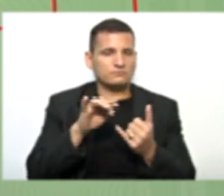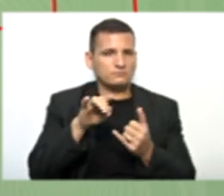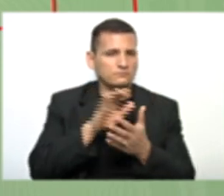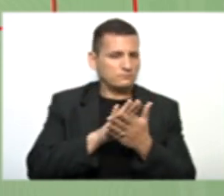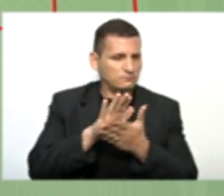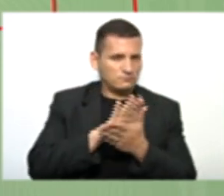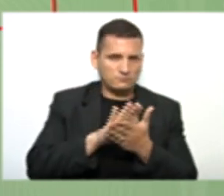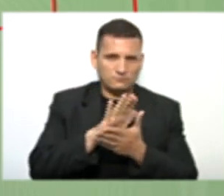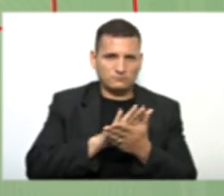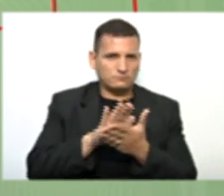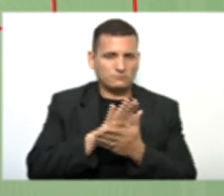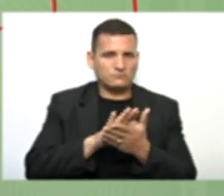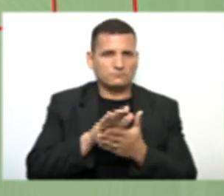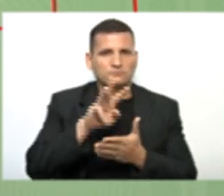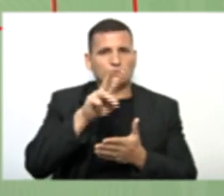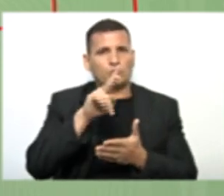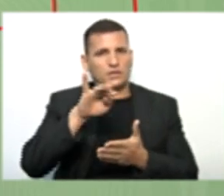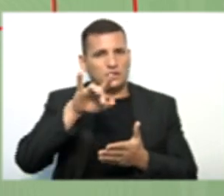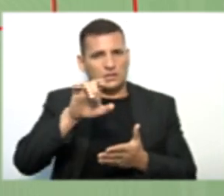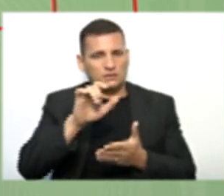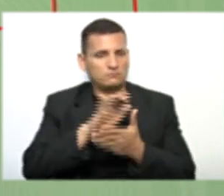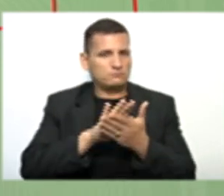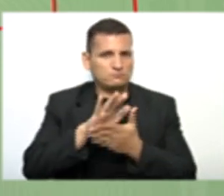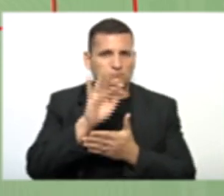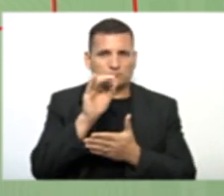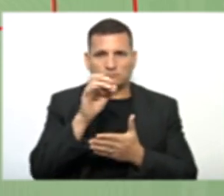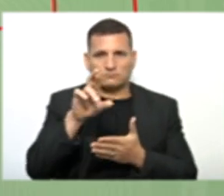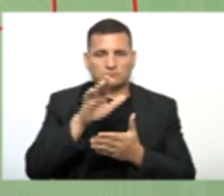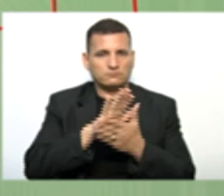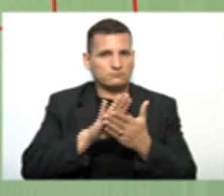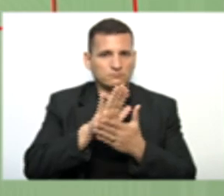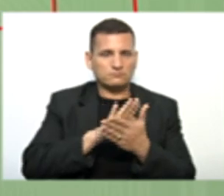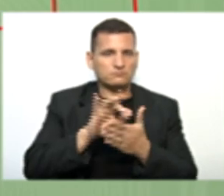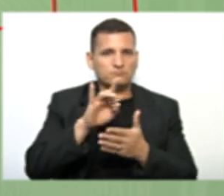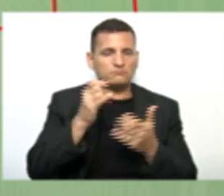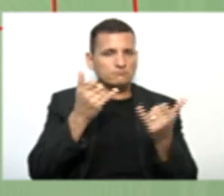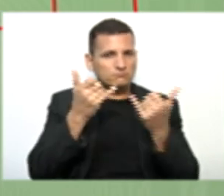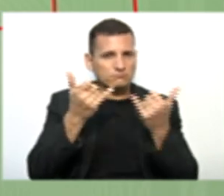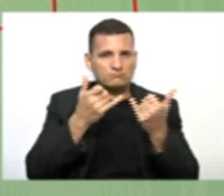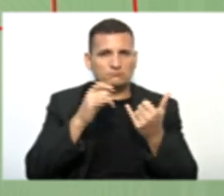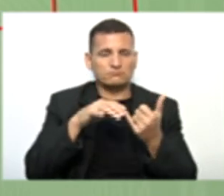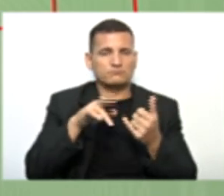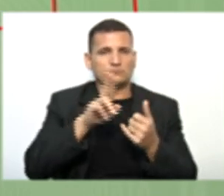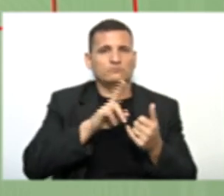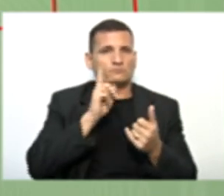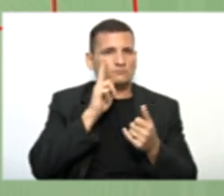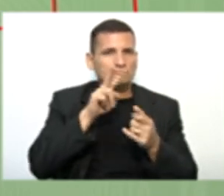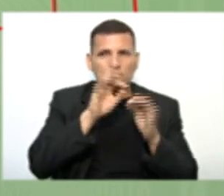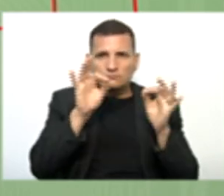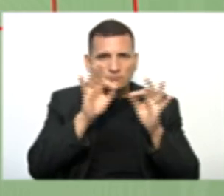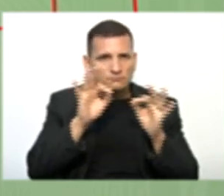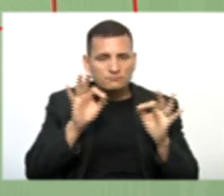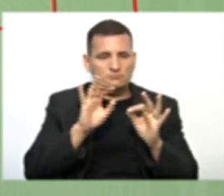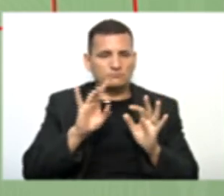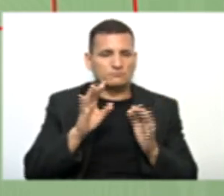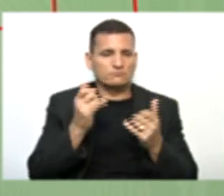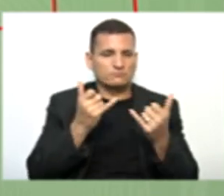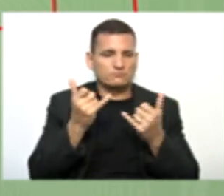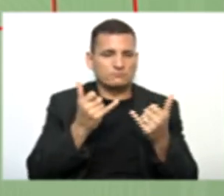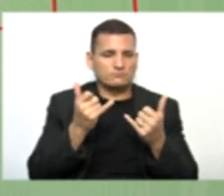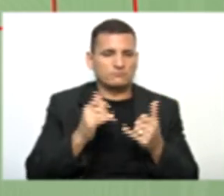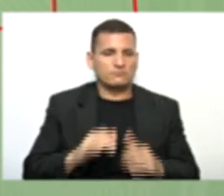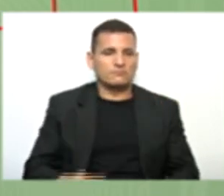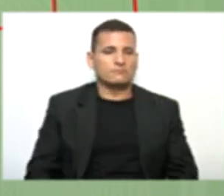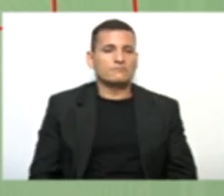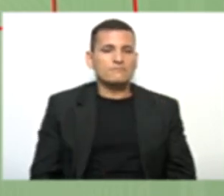nada a ver com o meu processo do while, com for, com nada. Ele é apenas informativo, tá? Isso é para que o usuário possa ler essas informações aqui, ó. O que